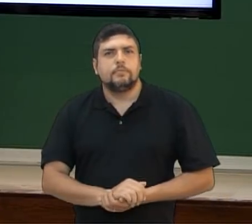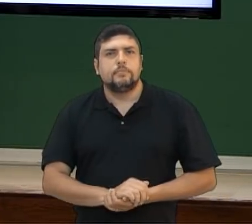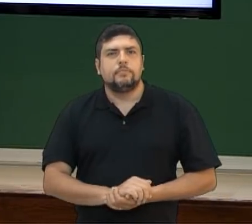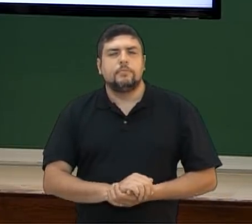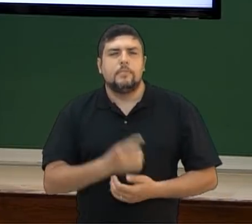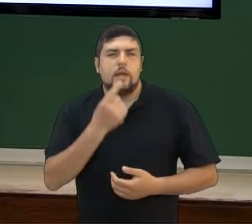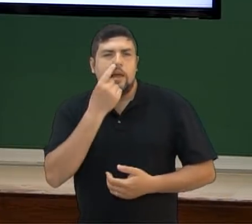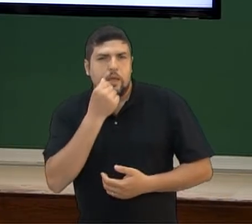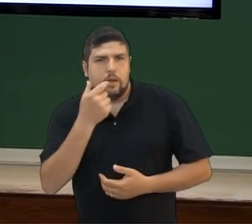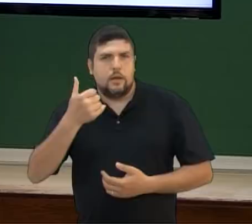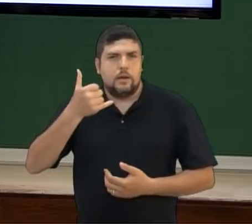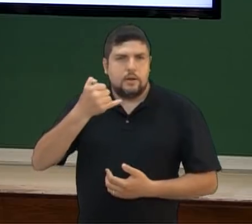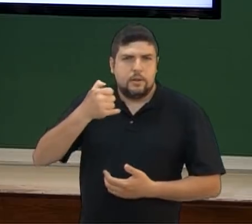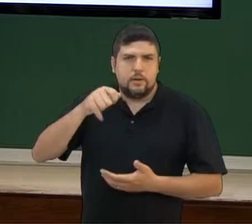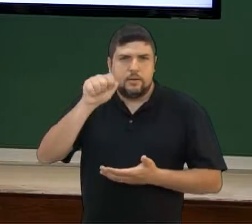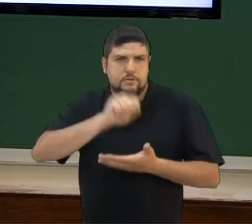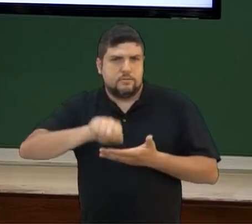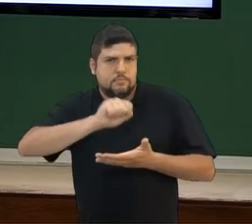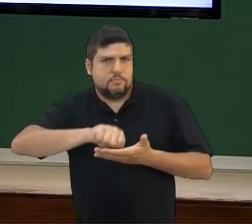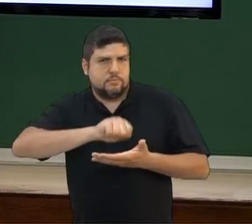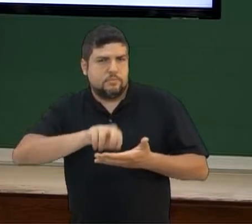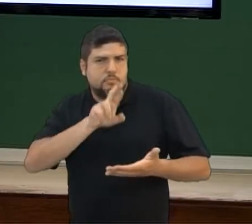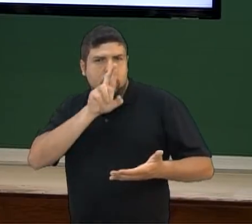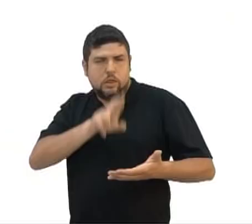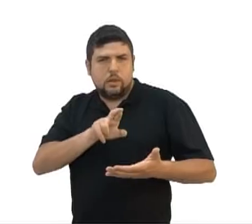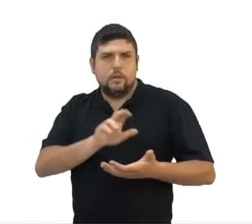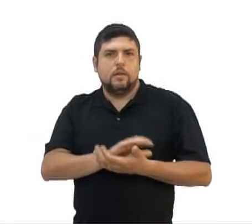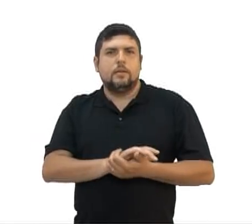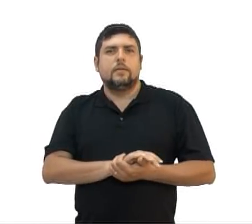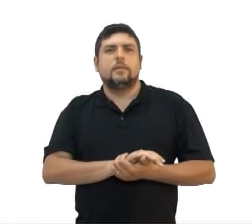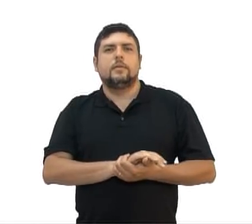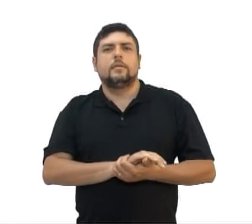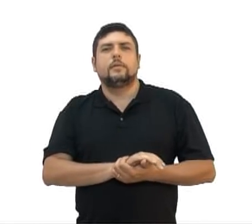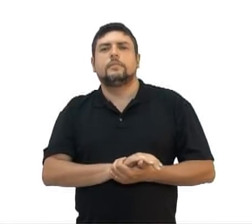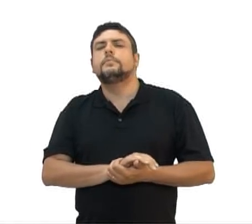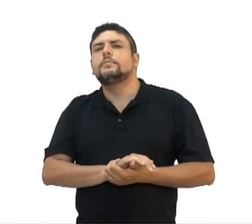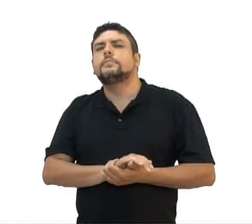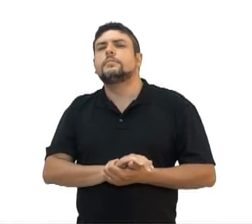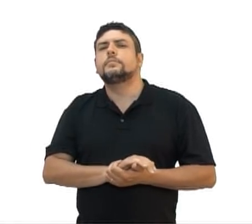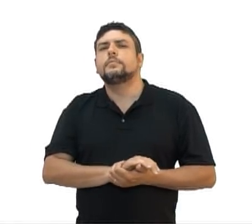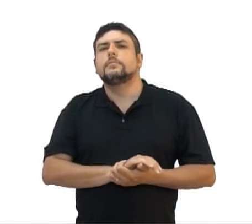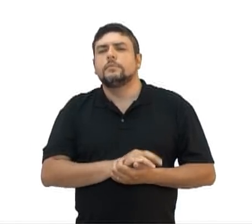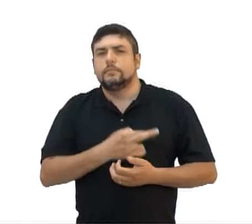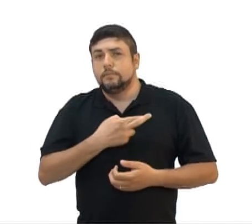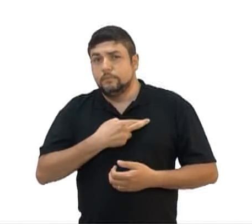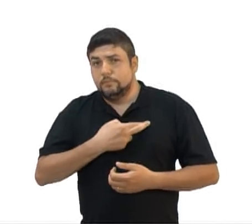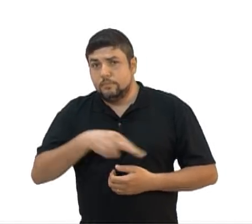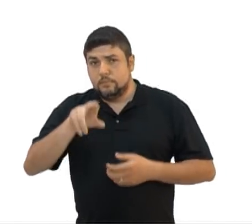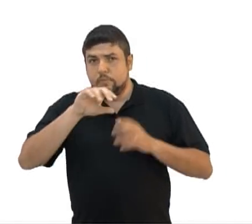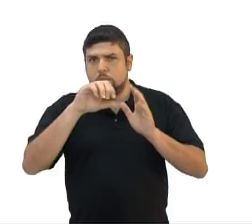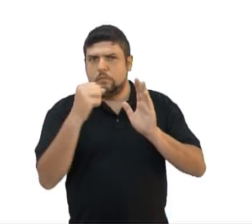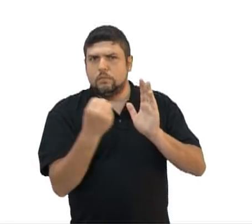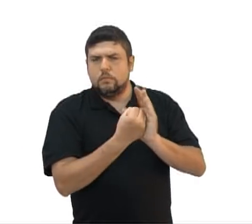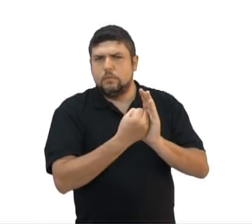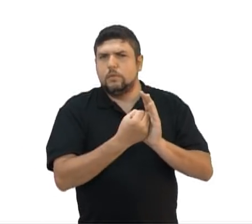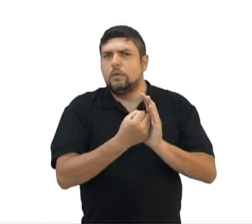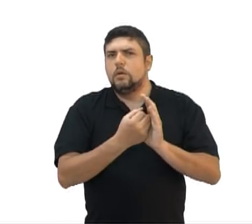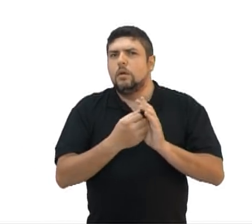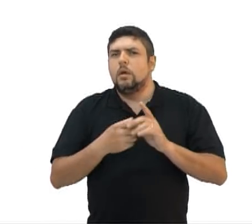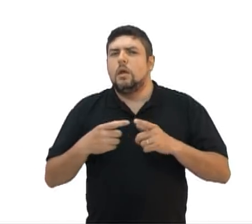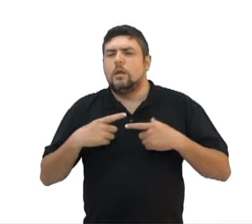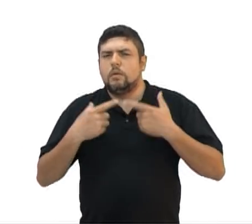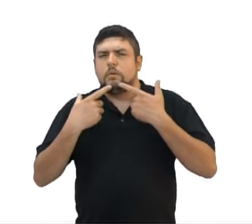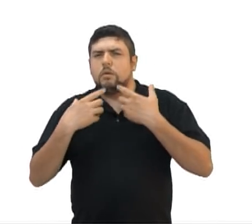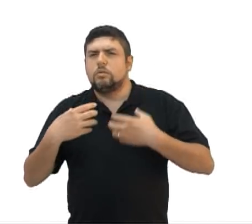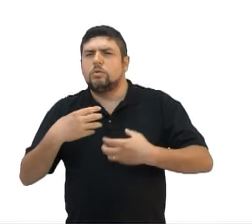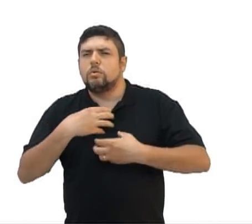Lápis, caneta, caderno na mão? Então vamos lá. Os símbolos religiosos são uma forma de linguagem que